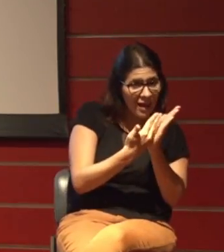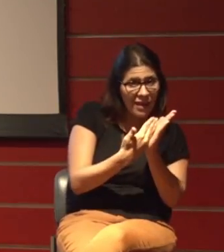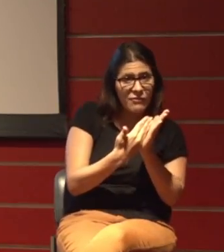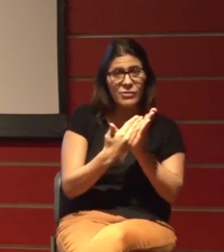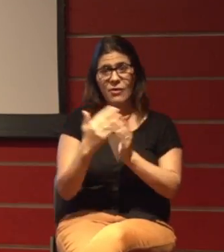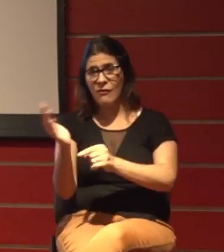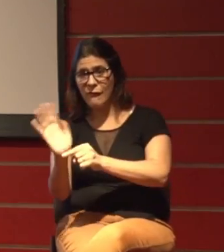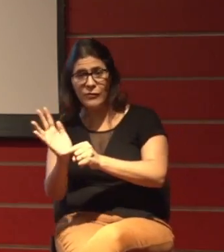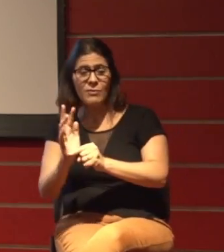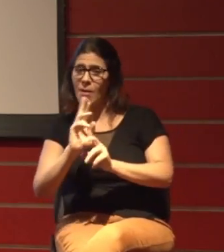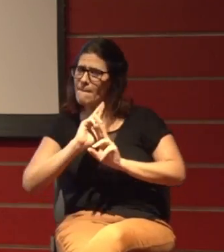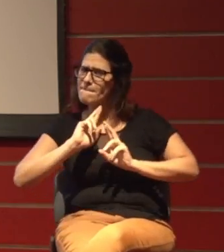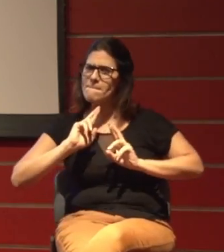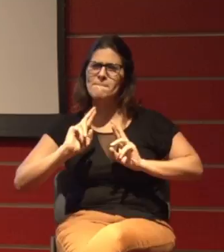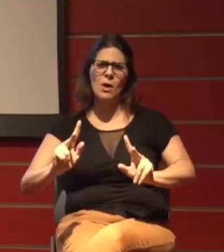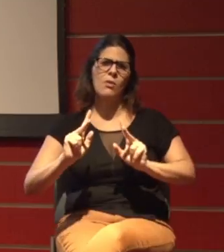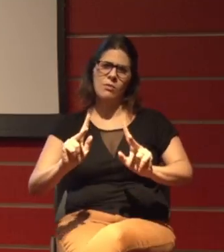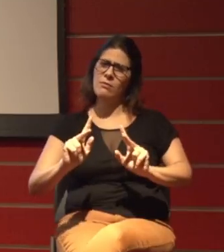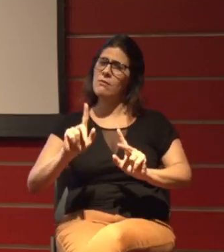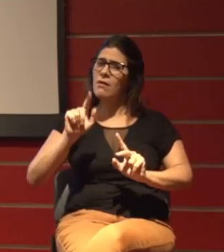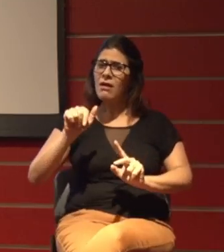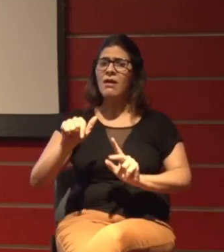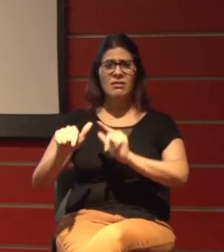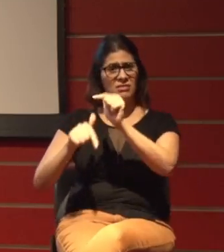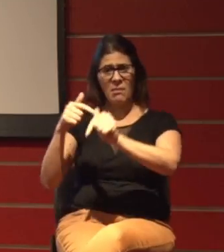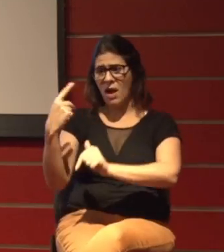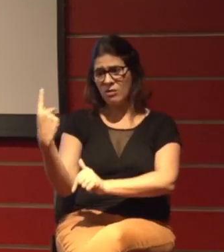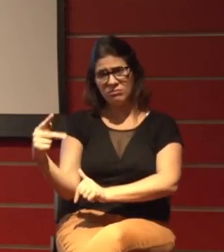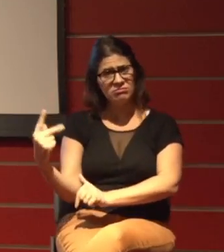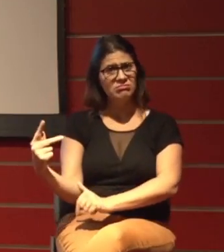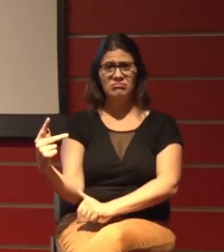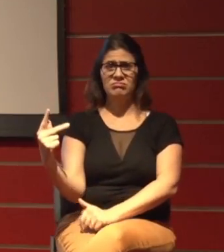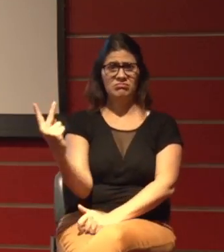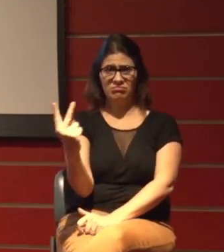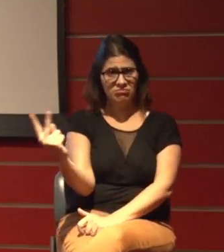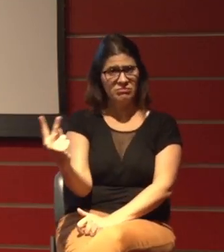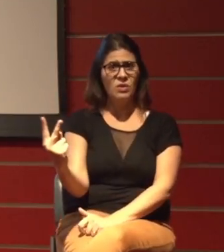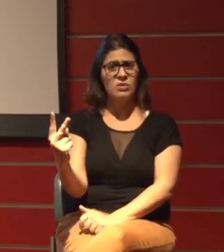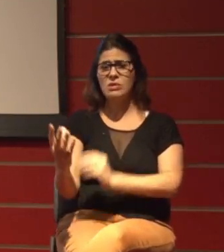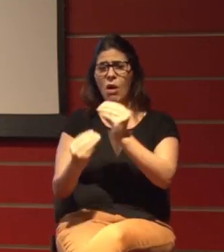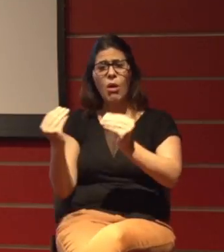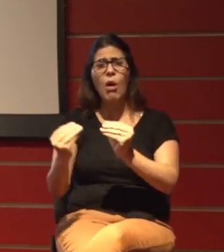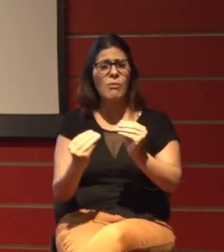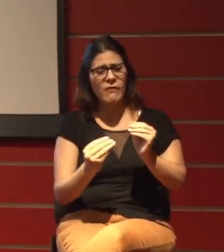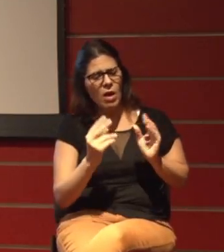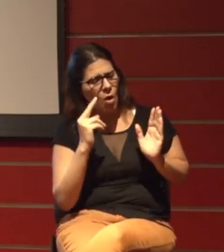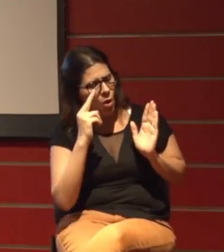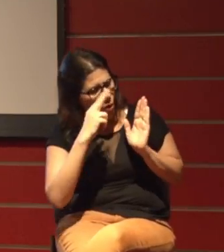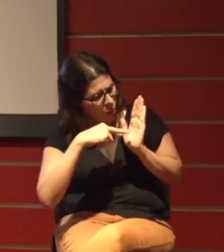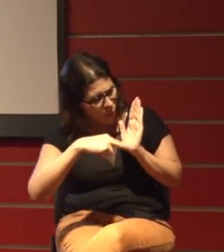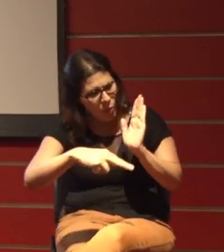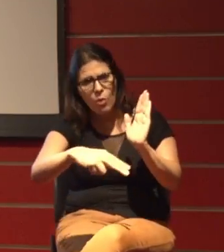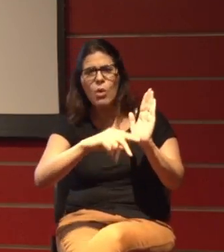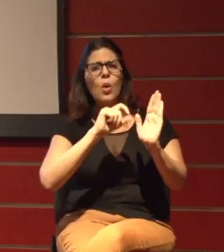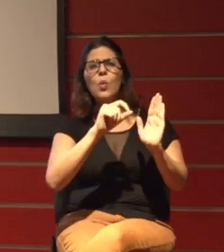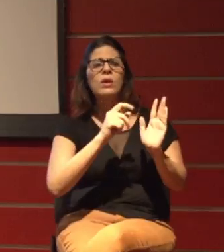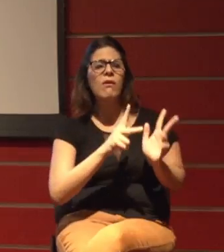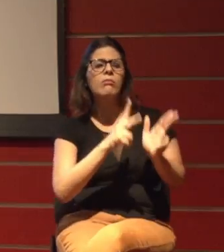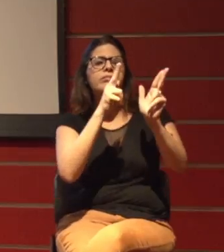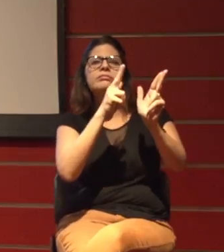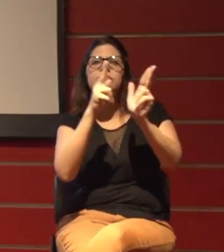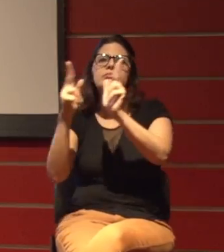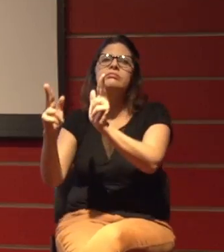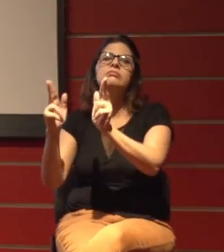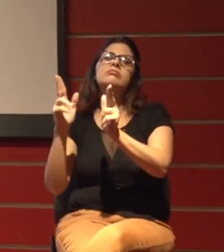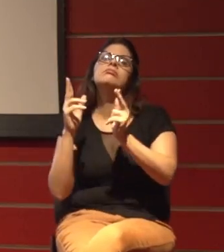vai ser a obra deles vai ser o trabalho deles a visão deles o recorte que eles vão fazer da história né então é é isso é